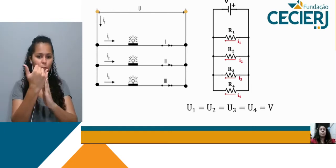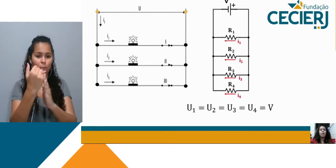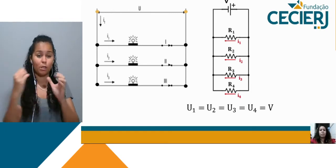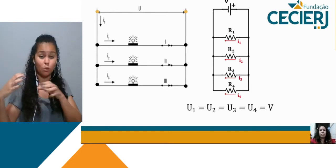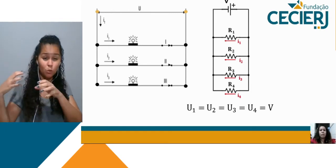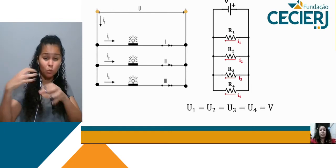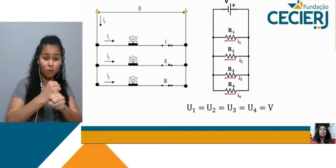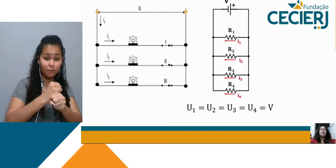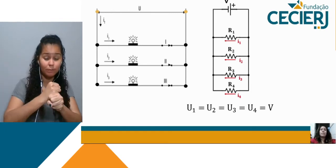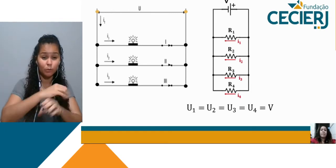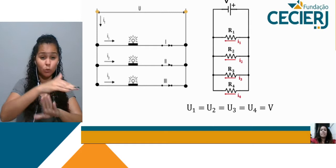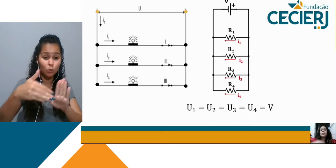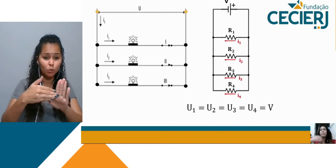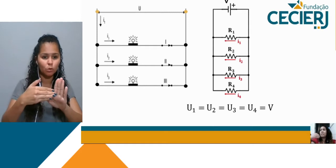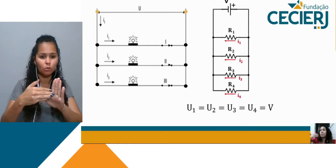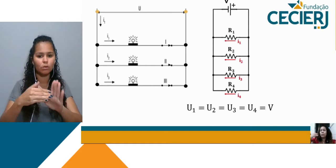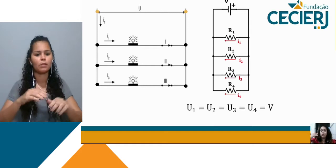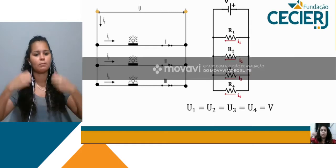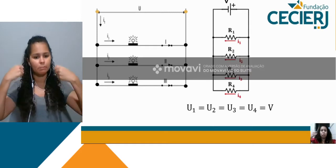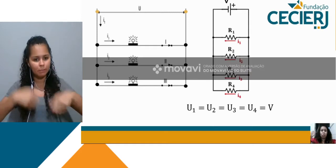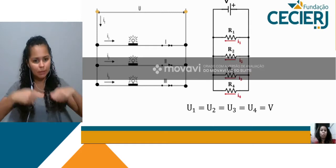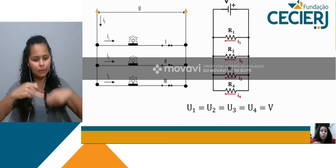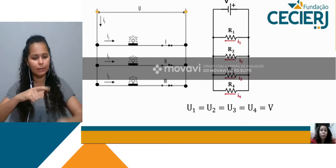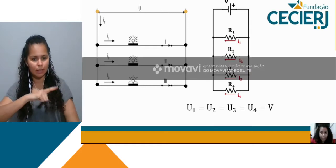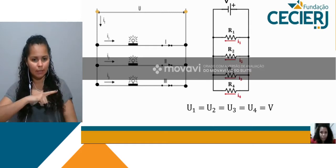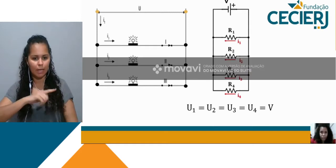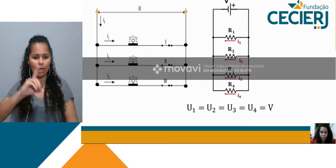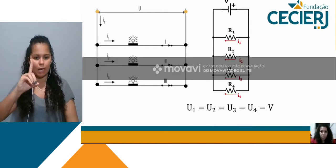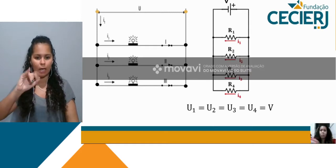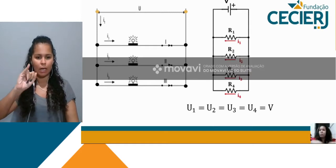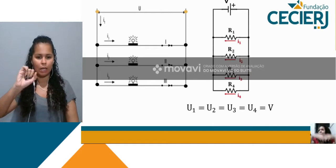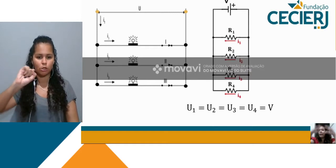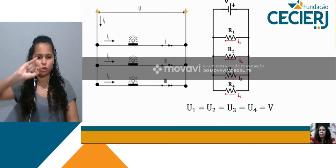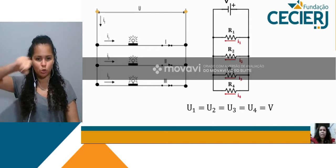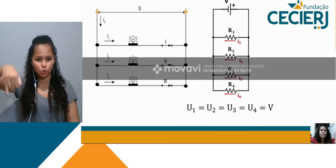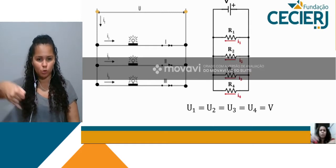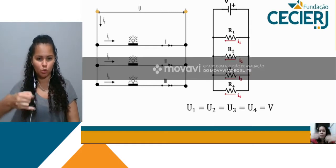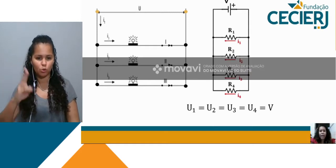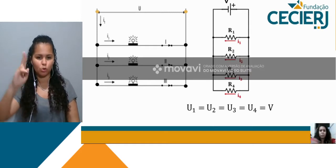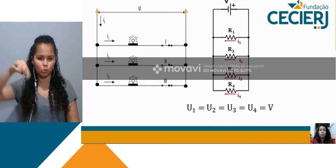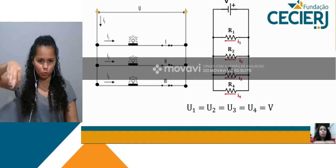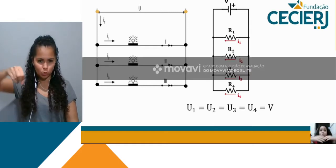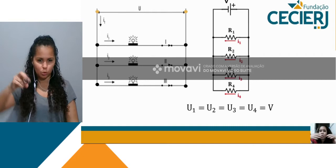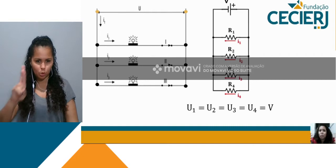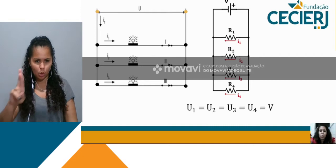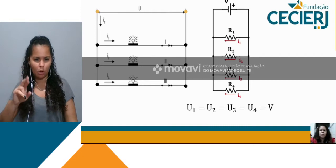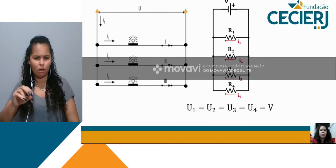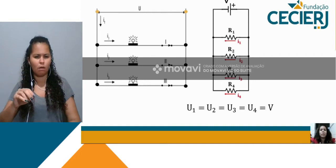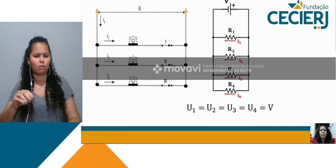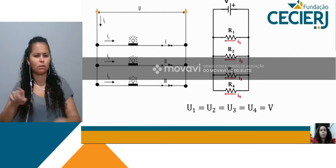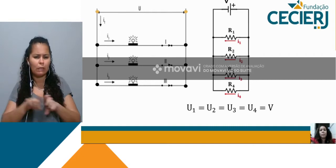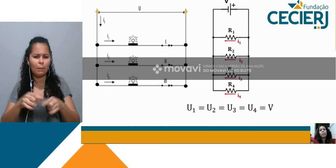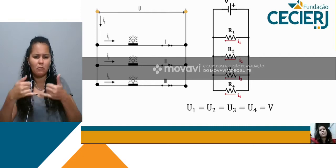muito, muito alta. Então, às vezes, você precisa ter um disjuntor muito potente, com fios, cabos, tudo muito grosso,